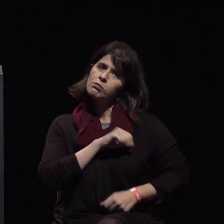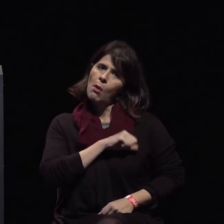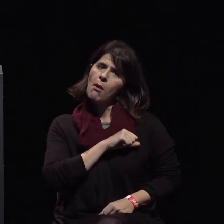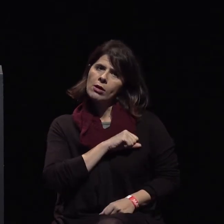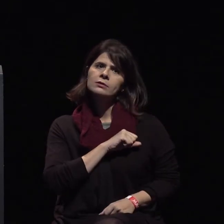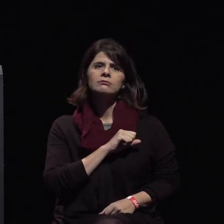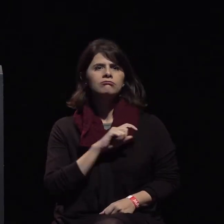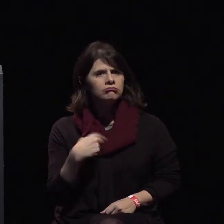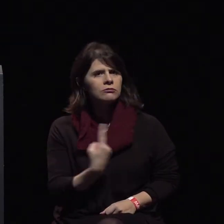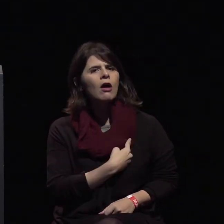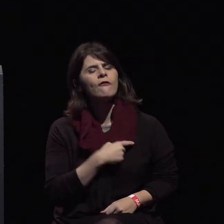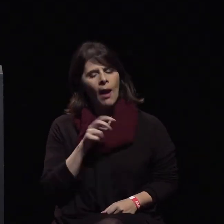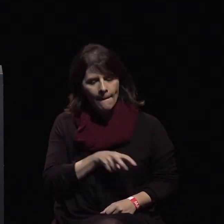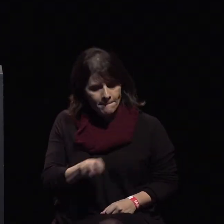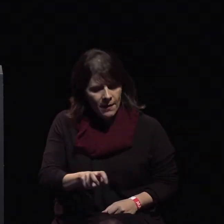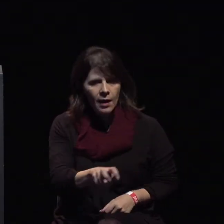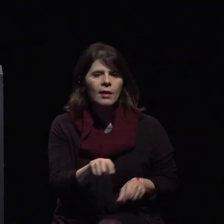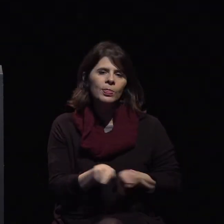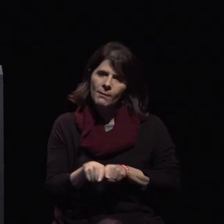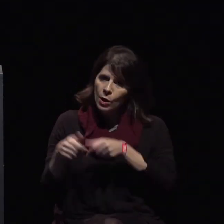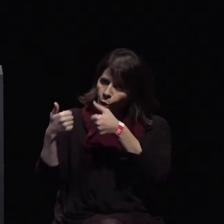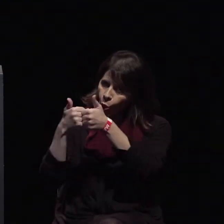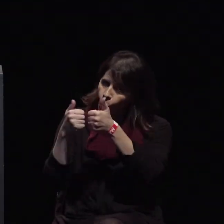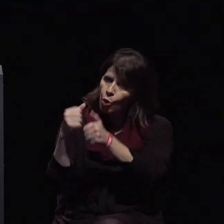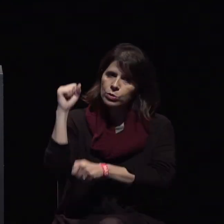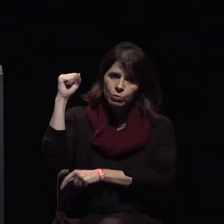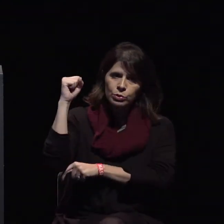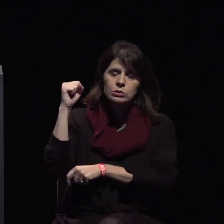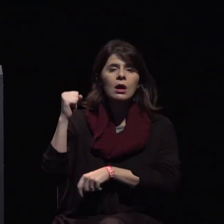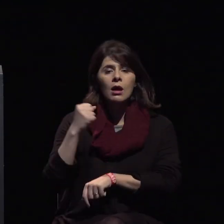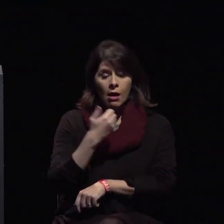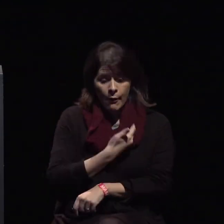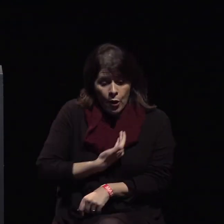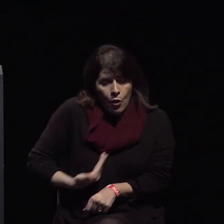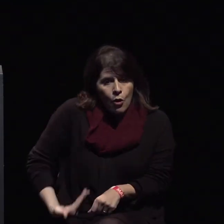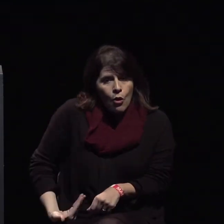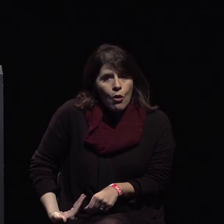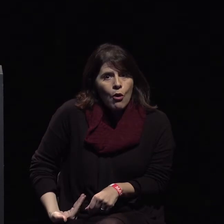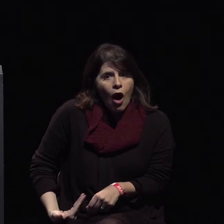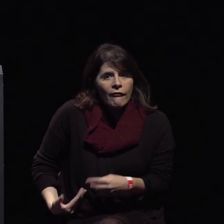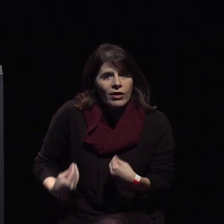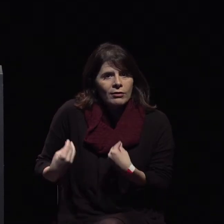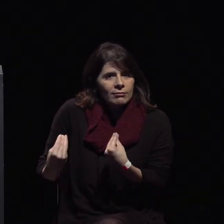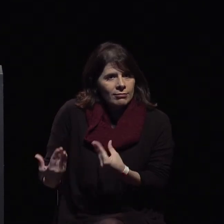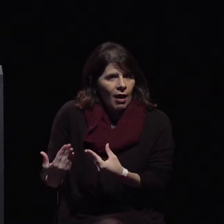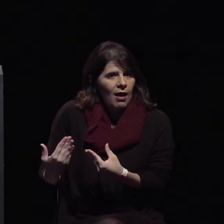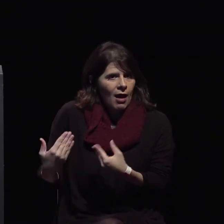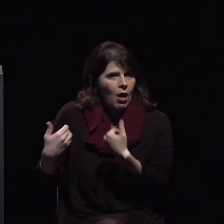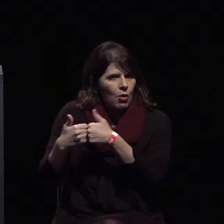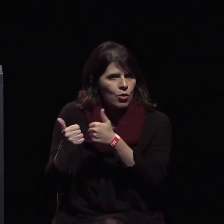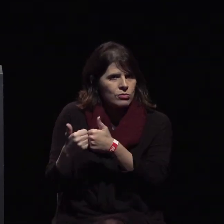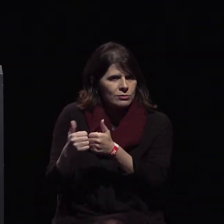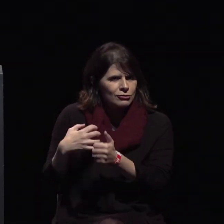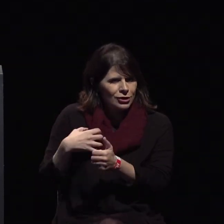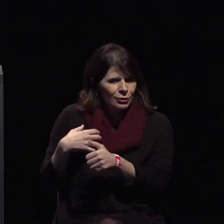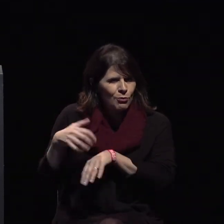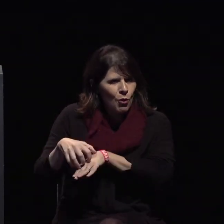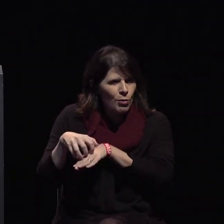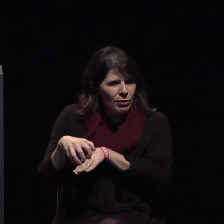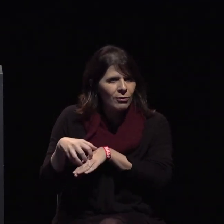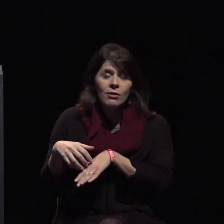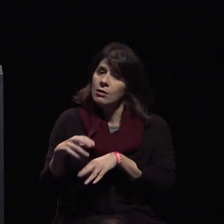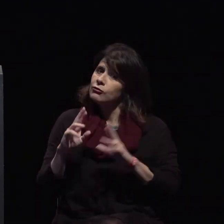transporte público municipal, porque a ideia é a gente confrontar a forma como a gente se coloca também nos espaços que a